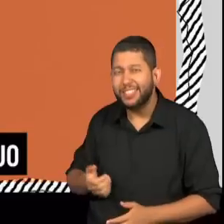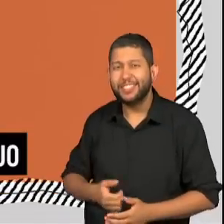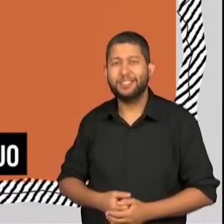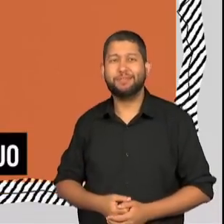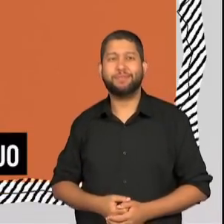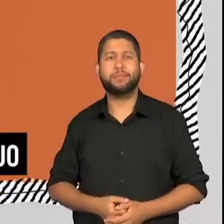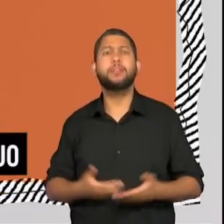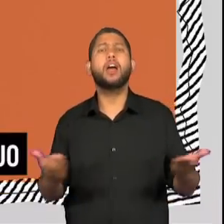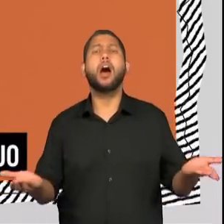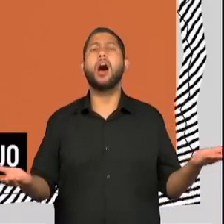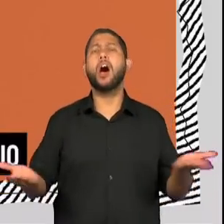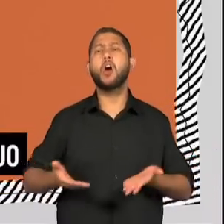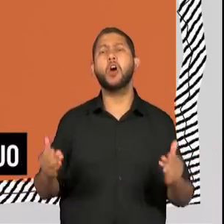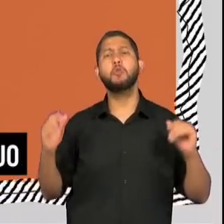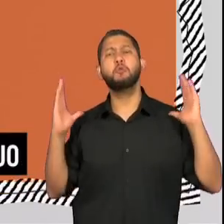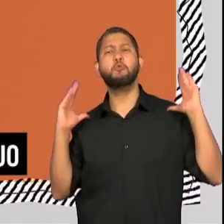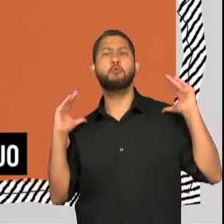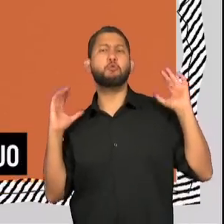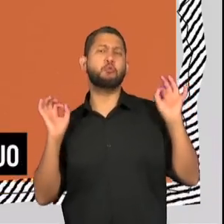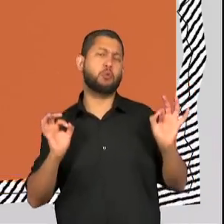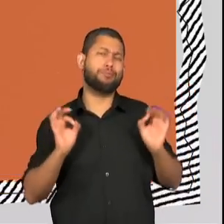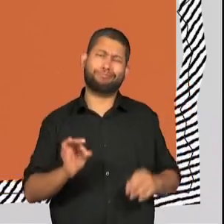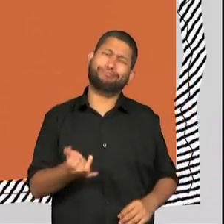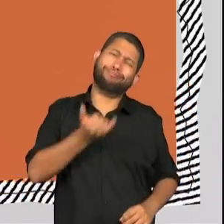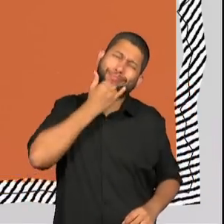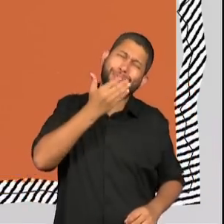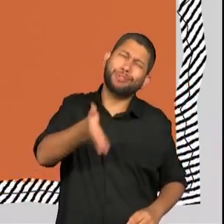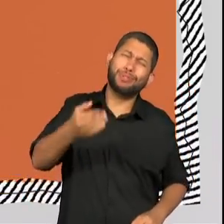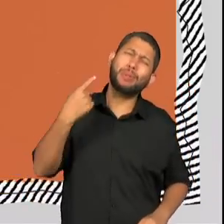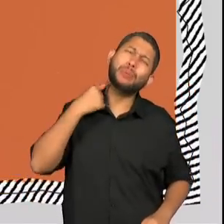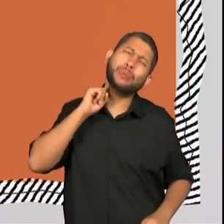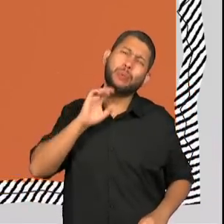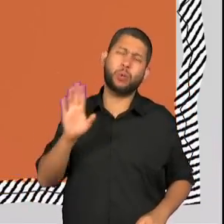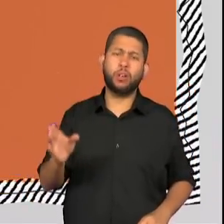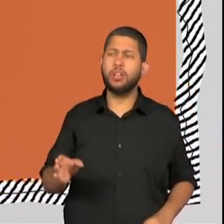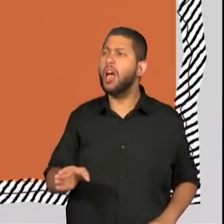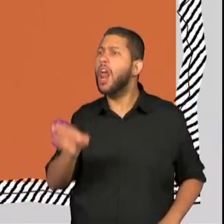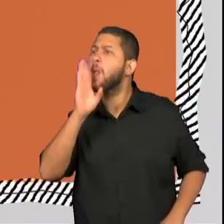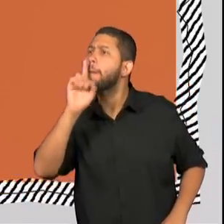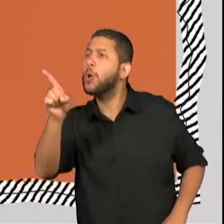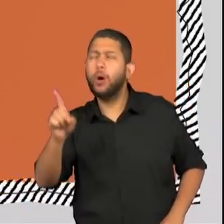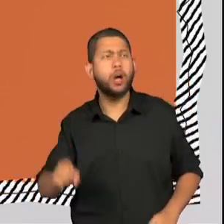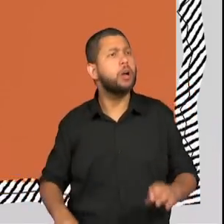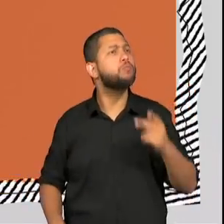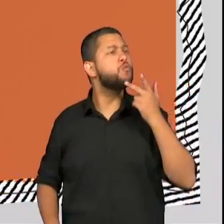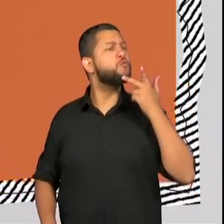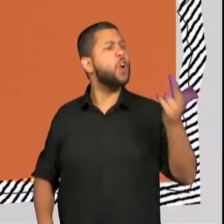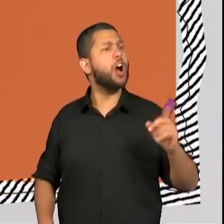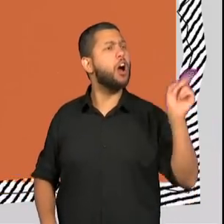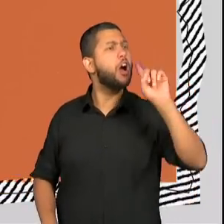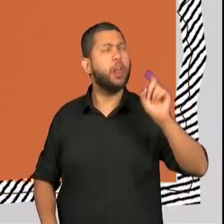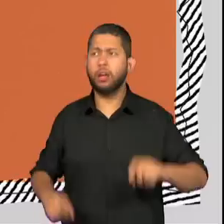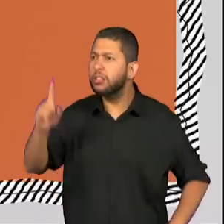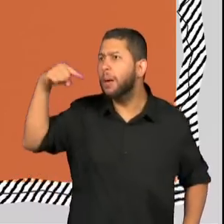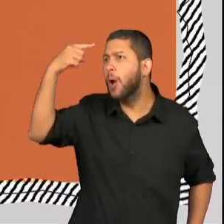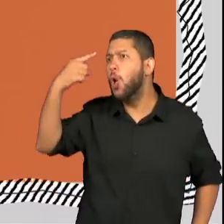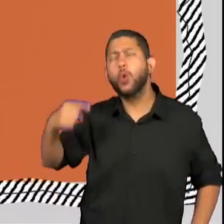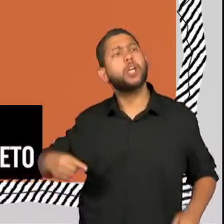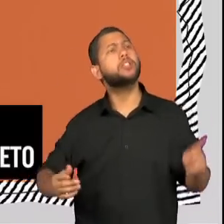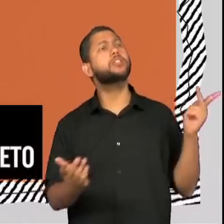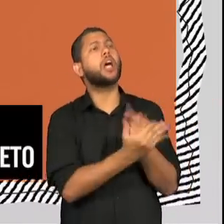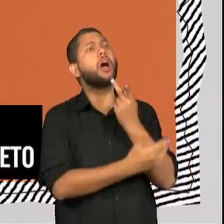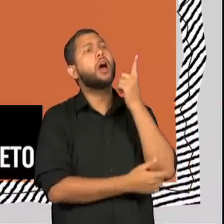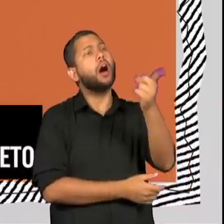Não vem pagar de anjo, que eu sei bem que tu é sujo. Cala a boca. Não calo. Fica quieta. Eu falo. Tu tá maluca. Tá errado. Não